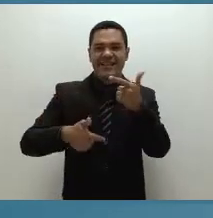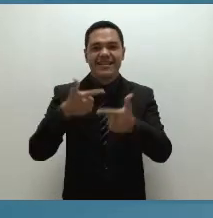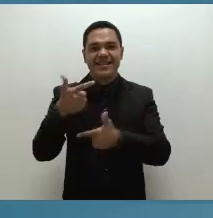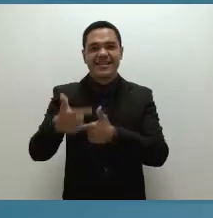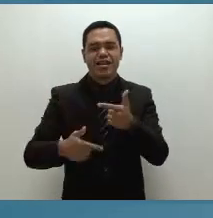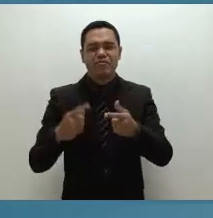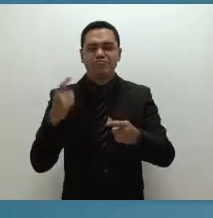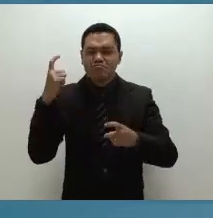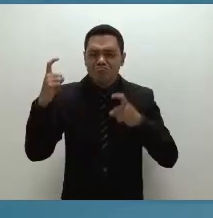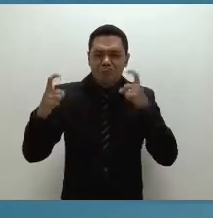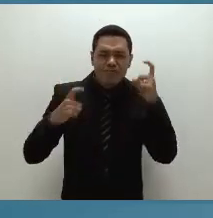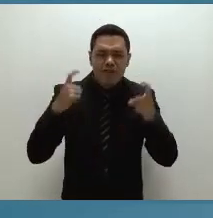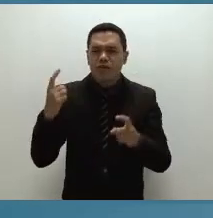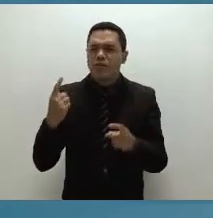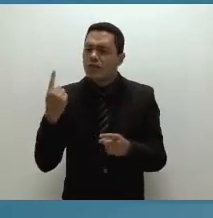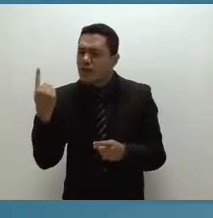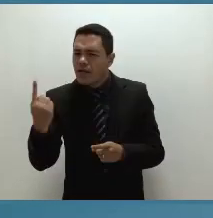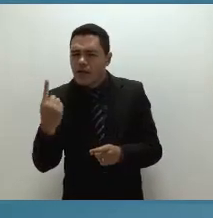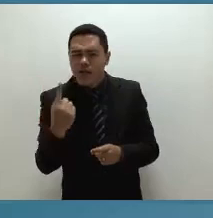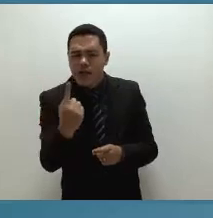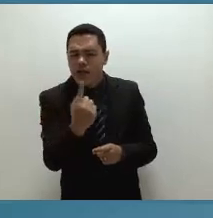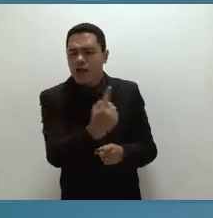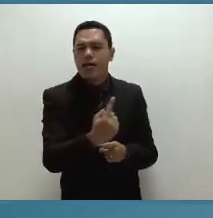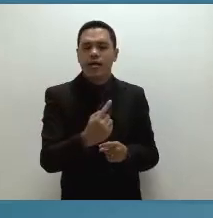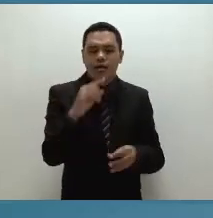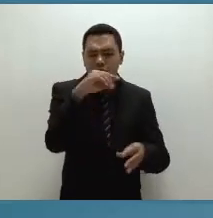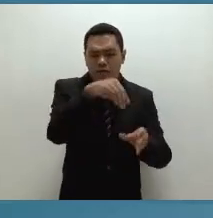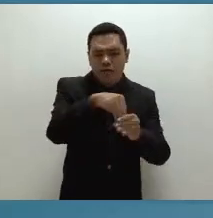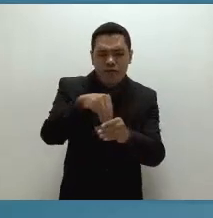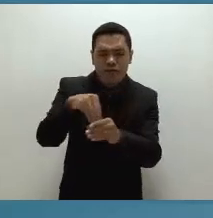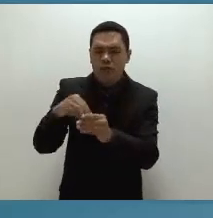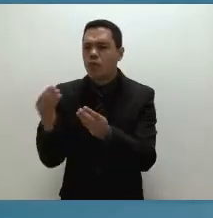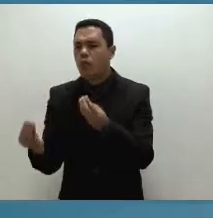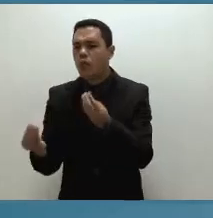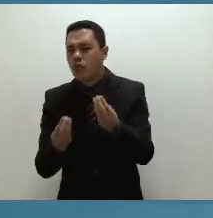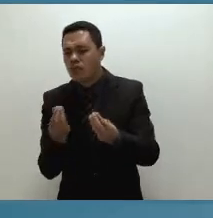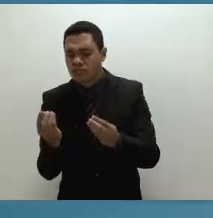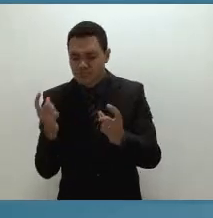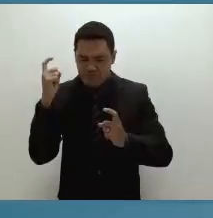sempre preocupado com o eleitor, realmente é muito